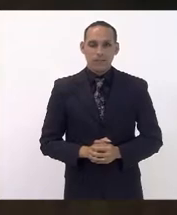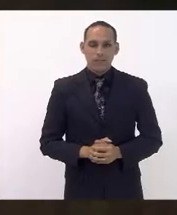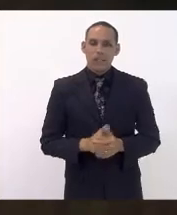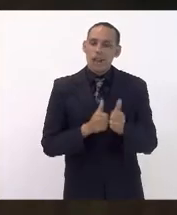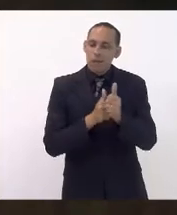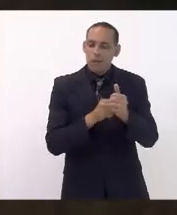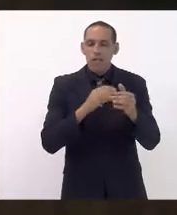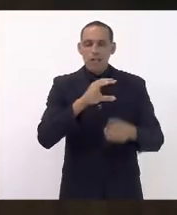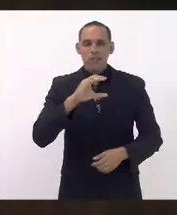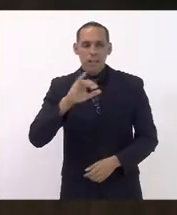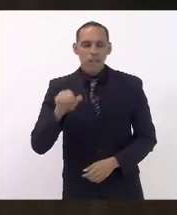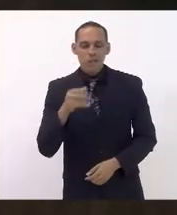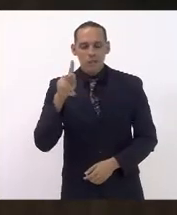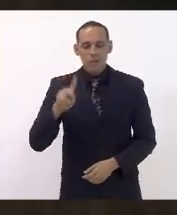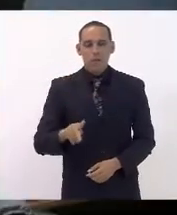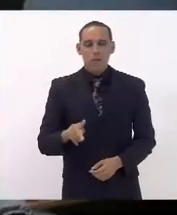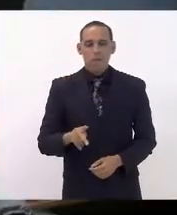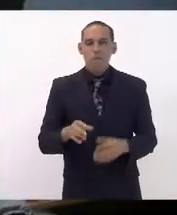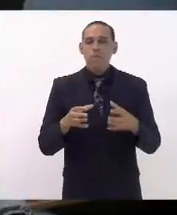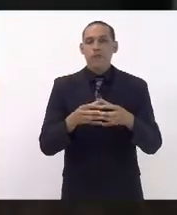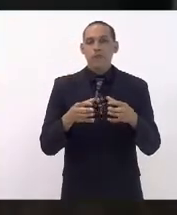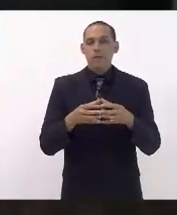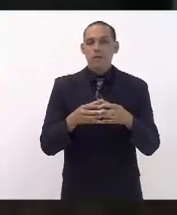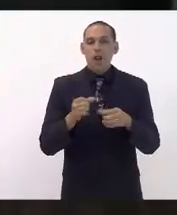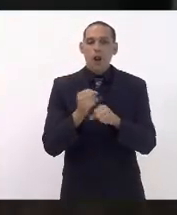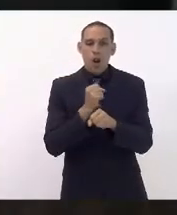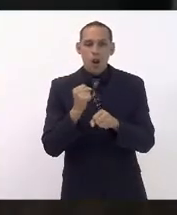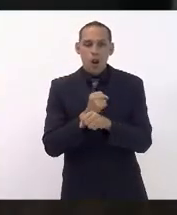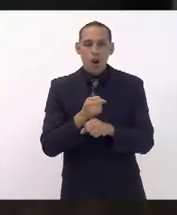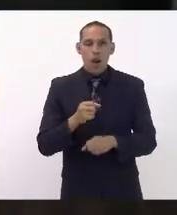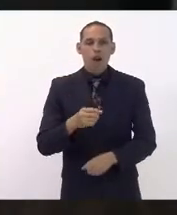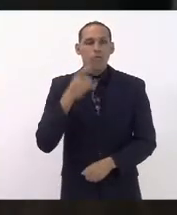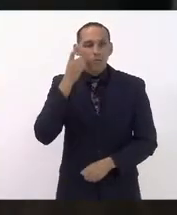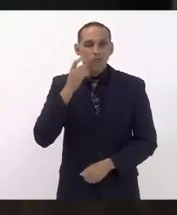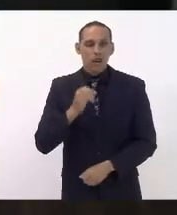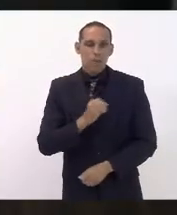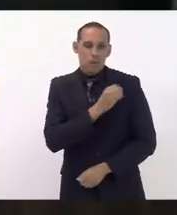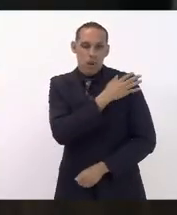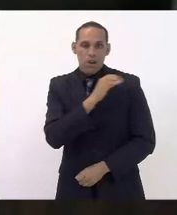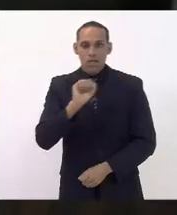Acompanha a CCJ, seu presente. Pela Comissão de Obras, deputado Coronel Salema.